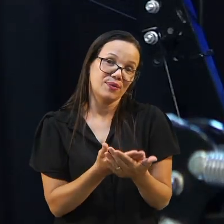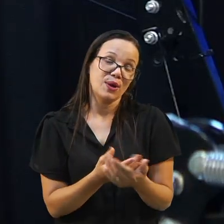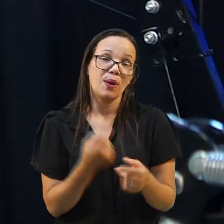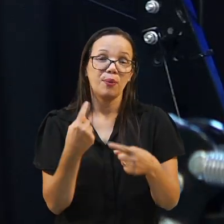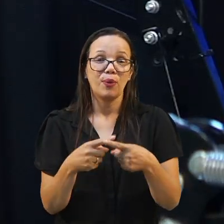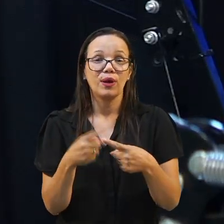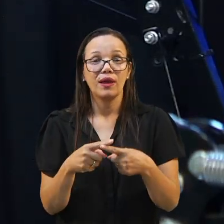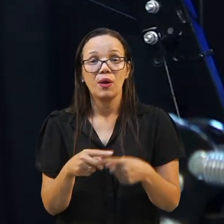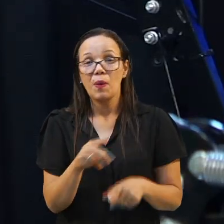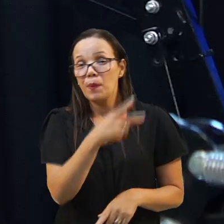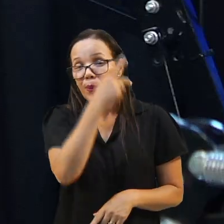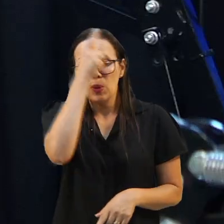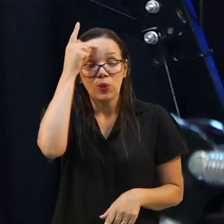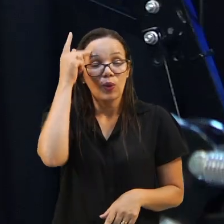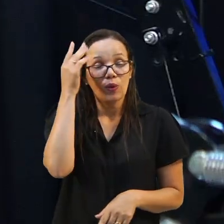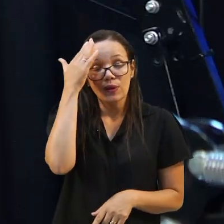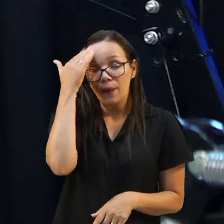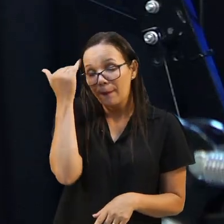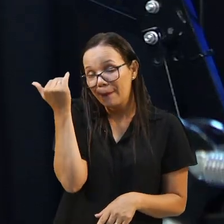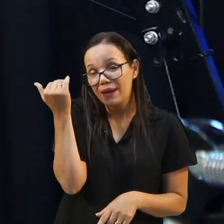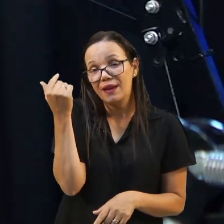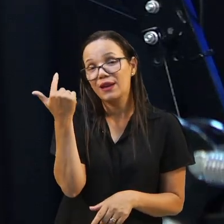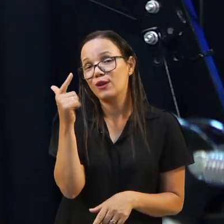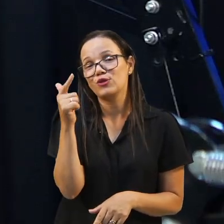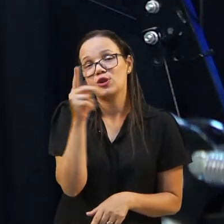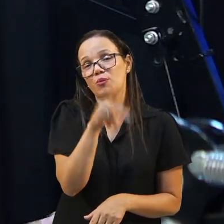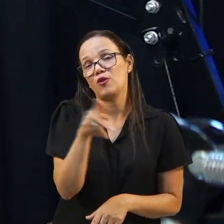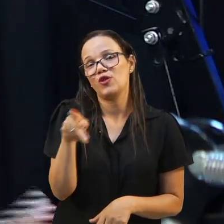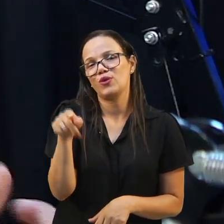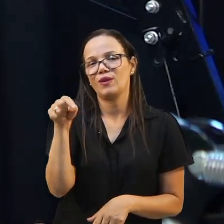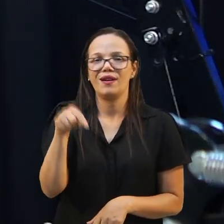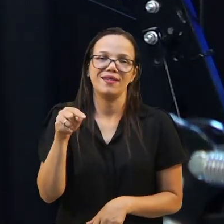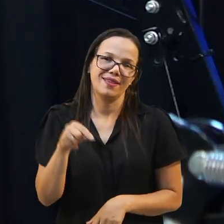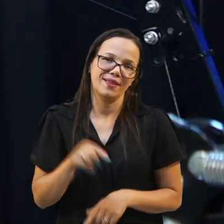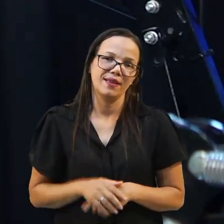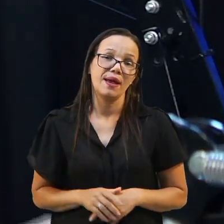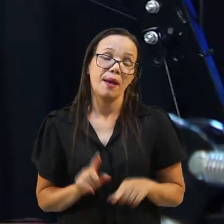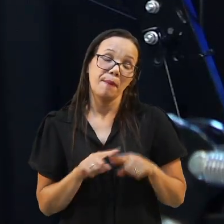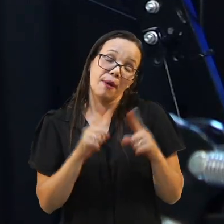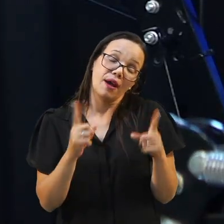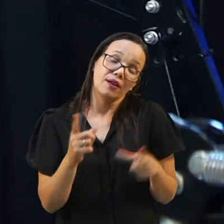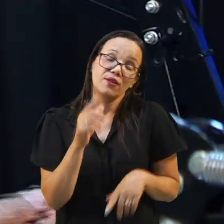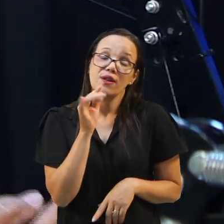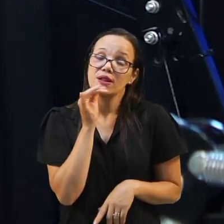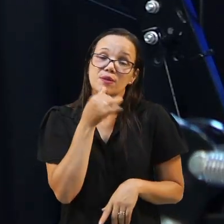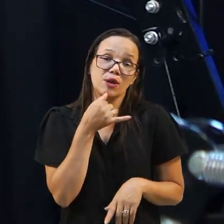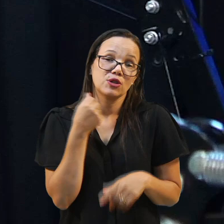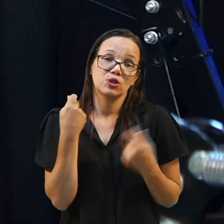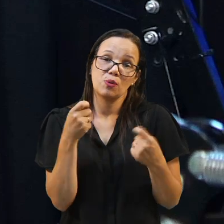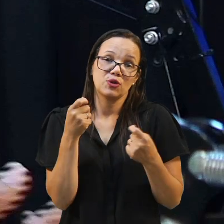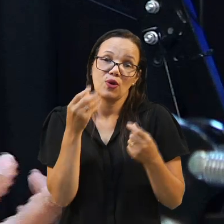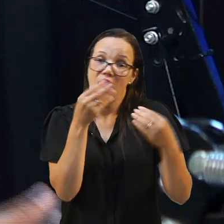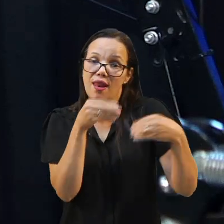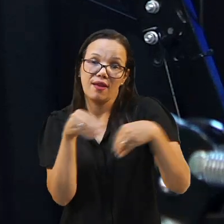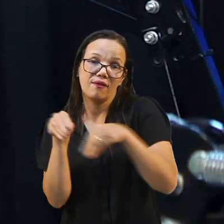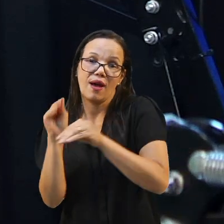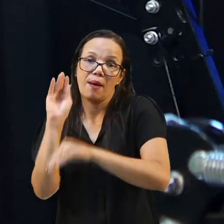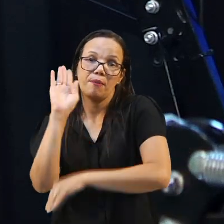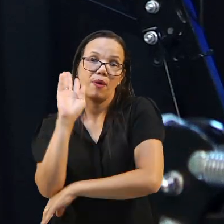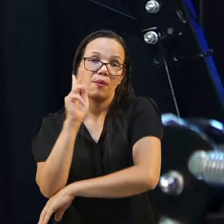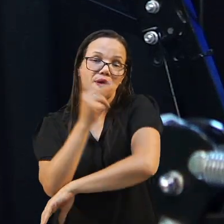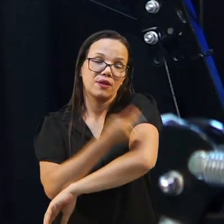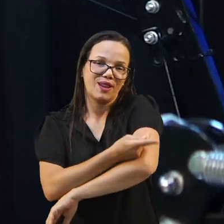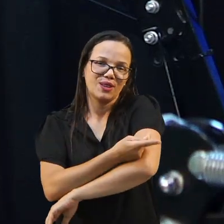docentes aqui. Mas, felizmente, não foi preciso disso. Por quê? Eu vim, depois veio o professor Valdomiro e